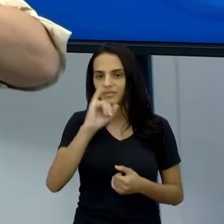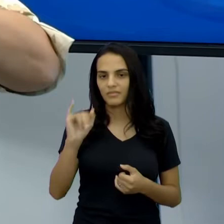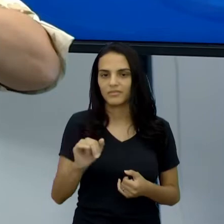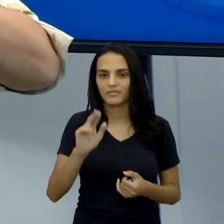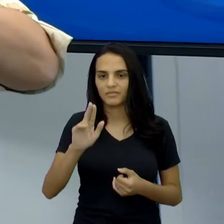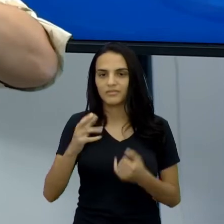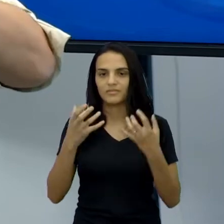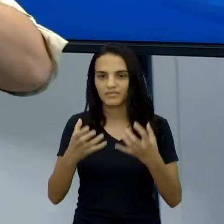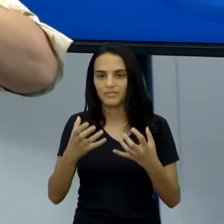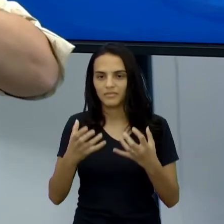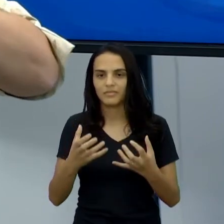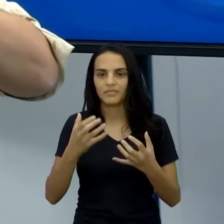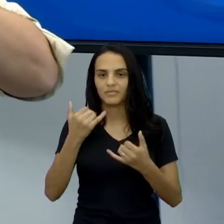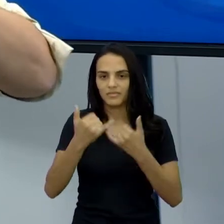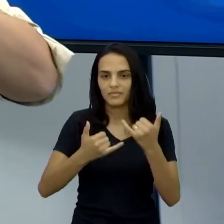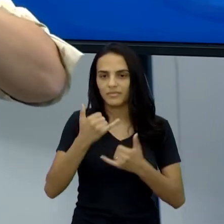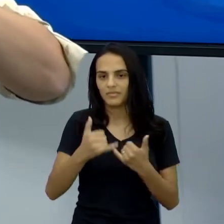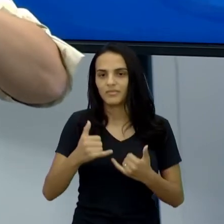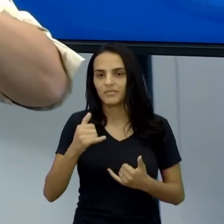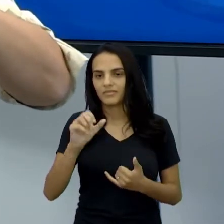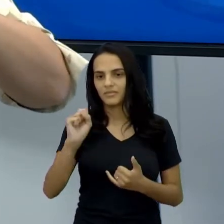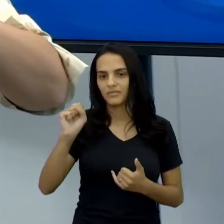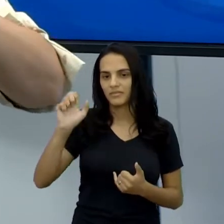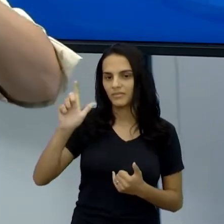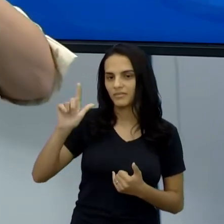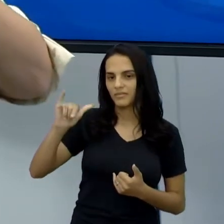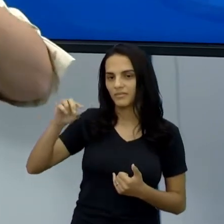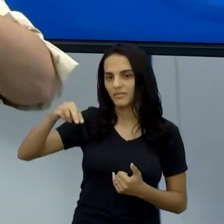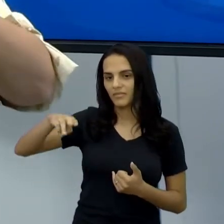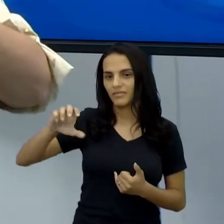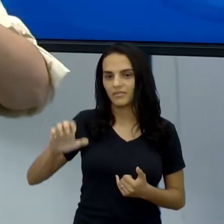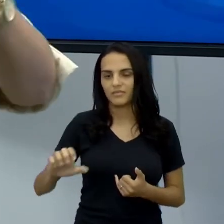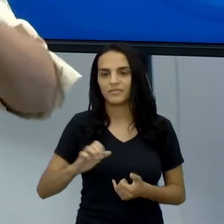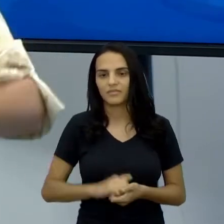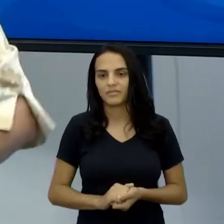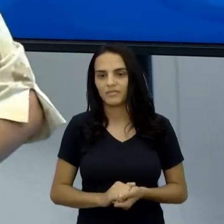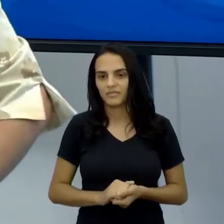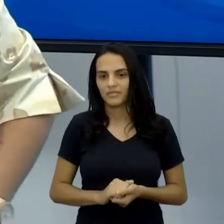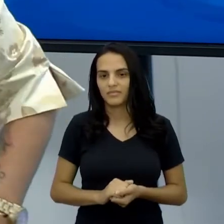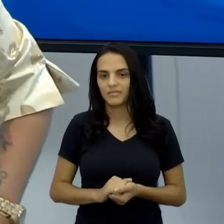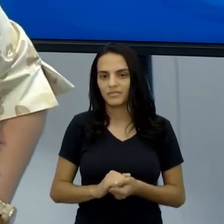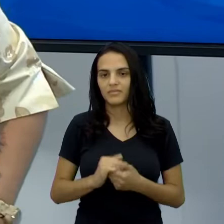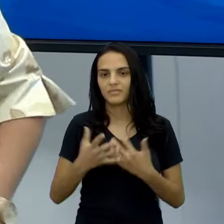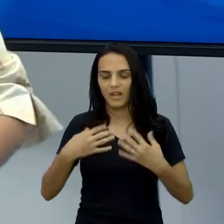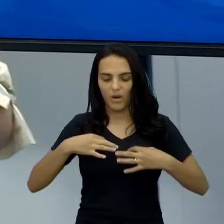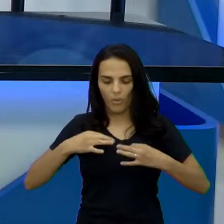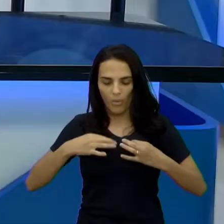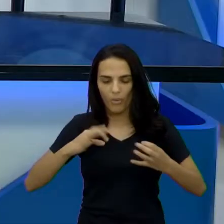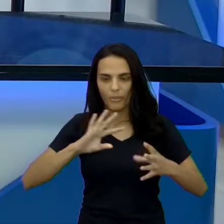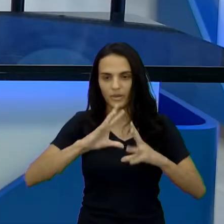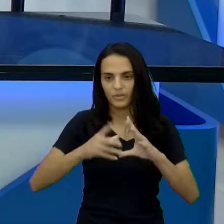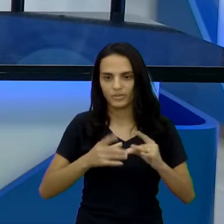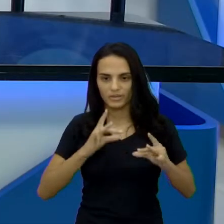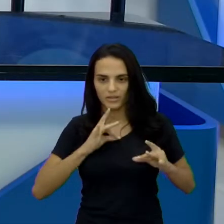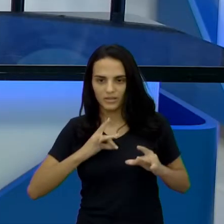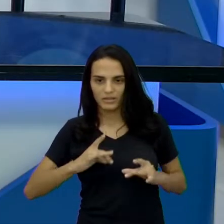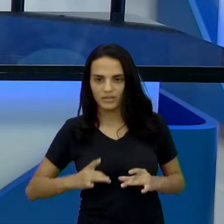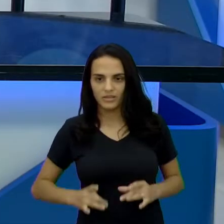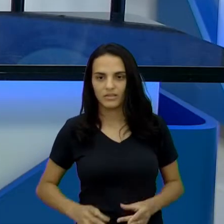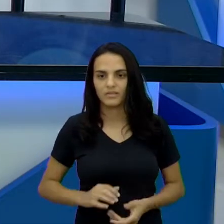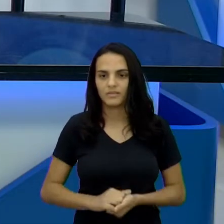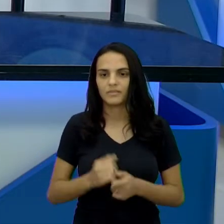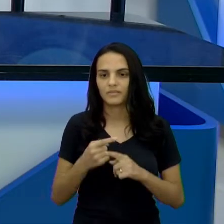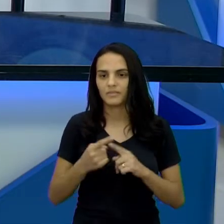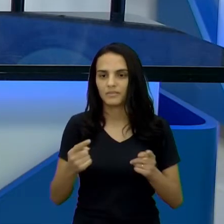de slime, que é muito bacana quando o slime, Carol, vou te contar a história. O slime gruda na roupa dela inteirinha e a Júlia resolve facilmente,